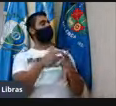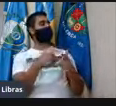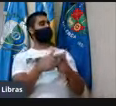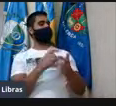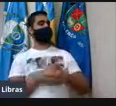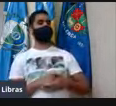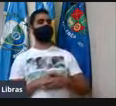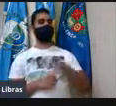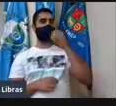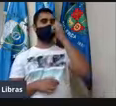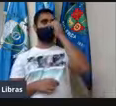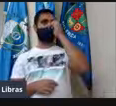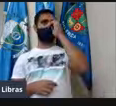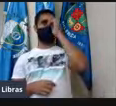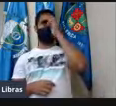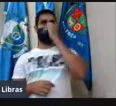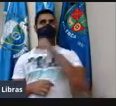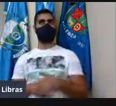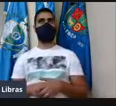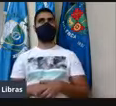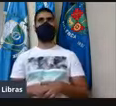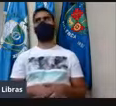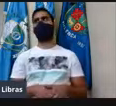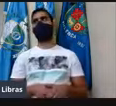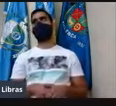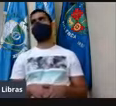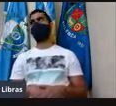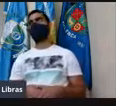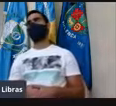atender. Então, está tranquilo.